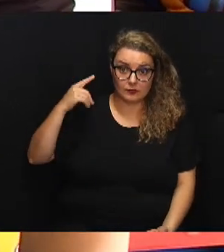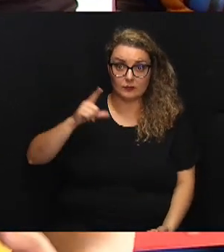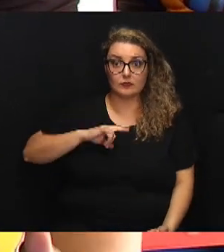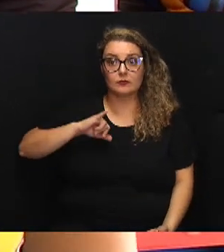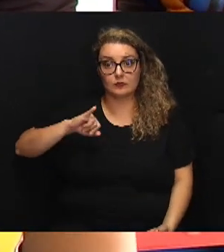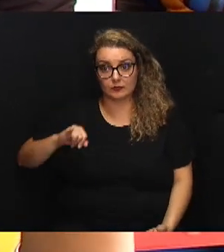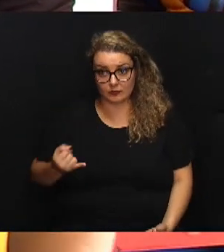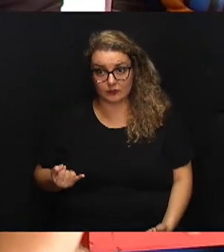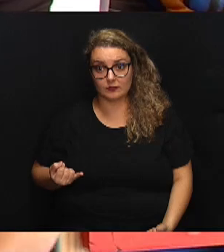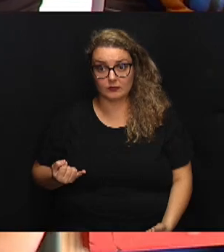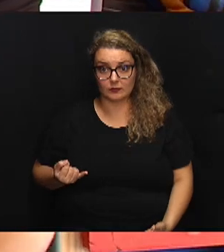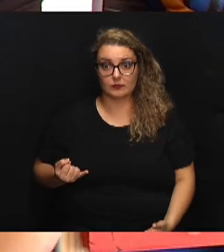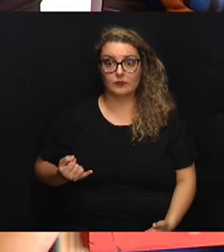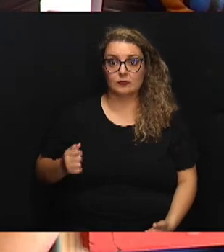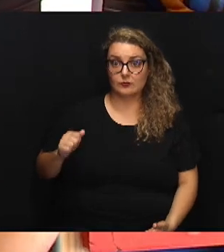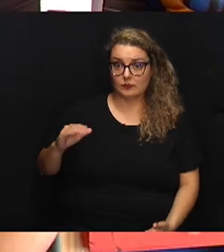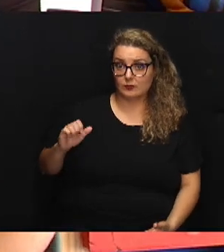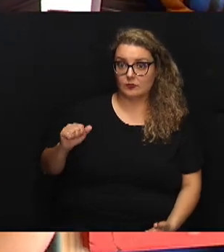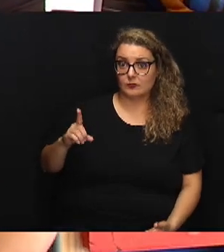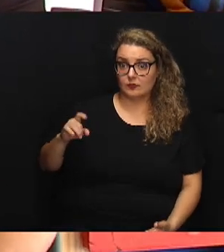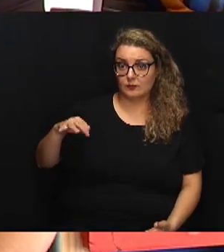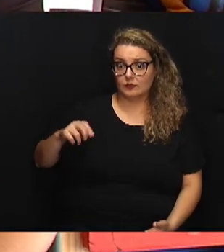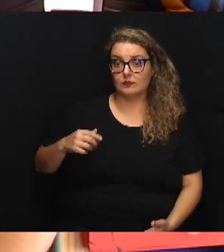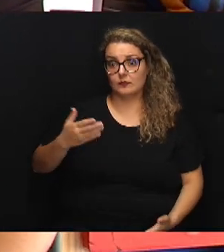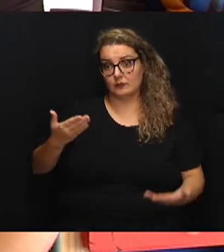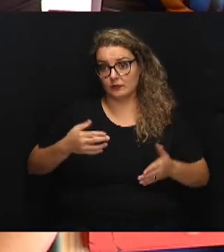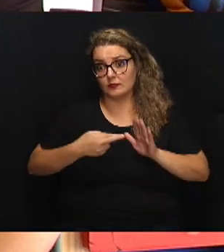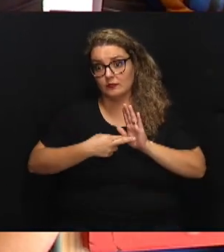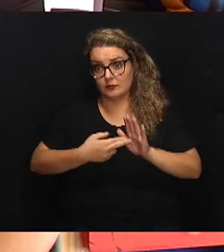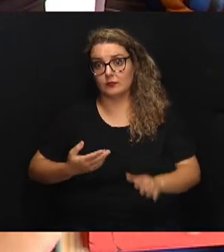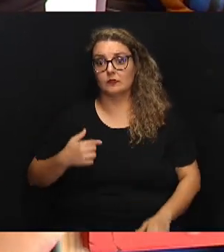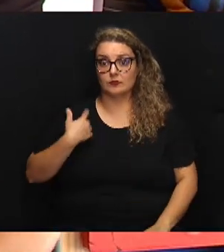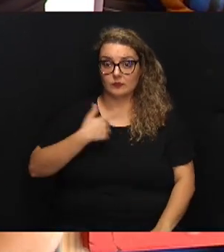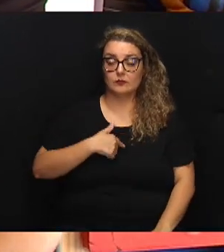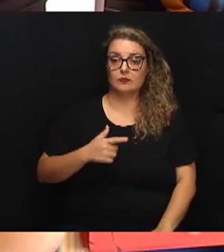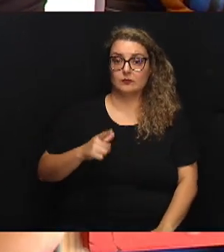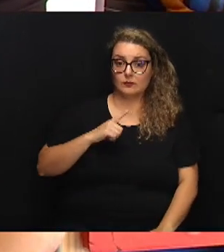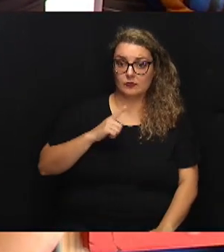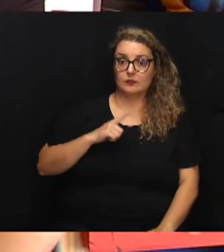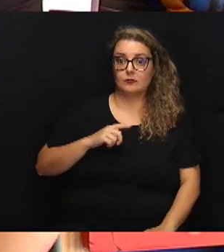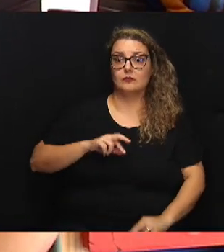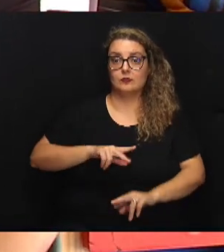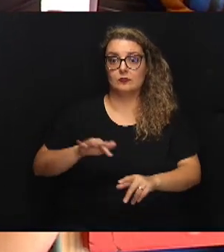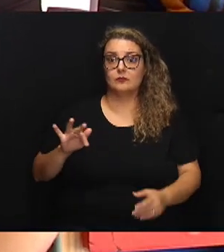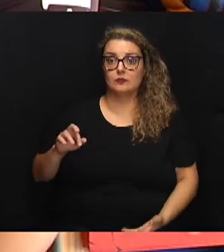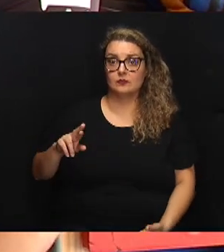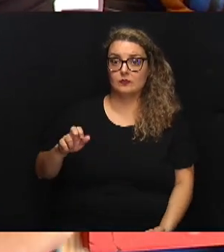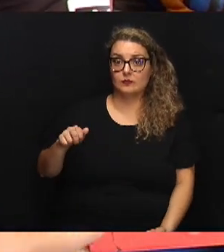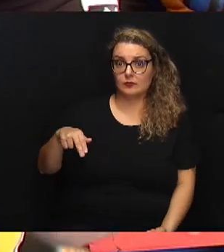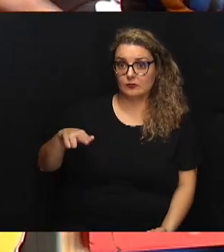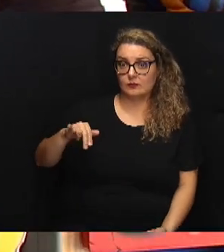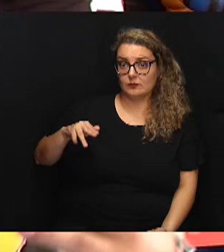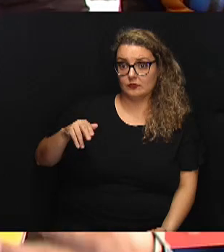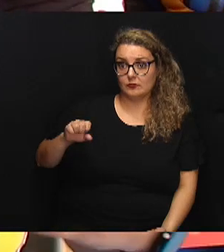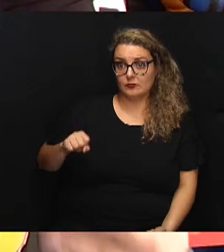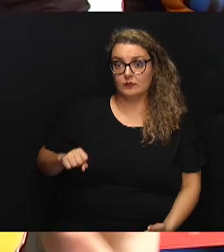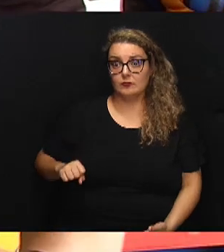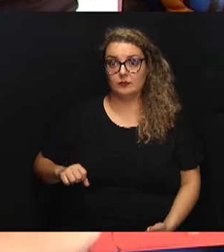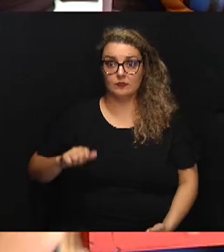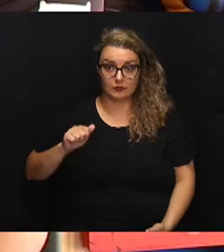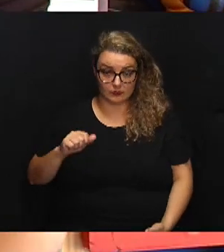oportunidade, através da academia que hoje eu represento, né? Então hoje nós temos aí várias franquias de academia, e graças